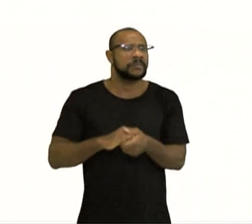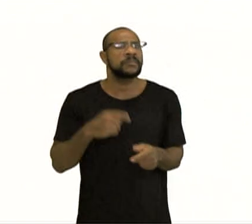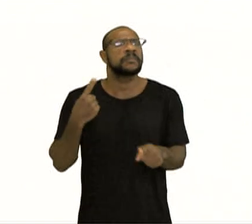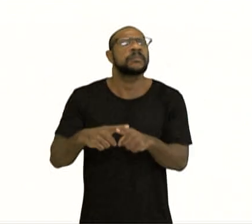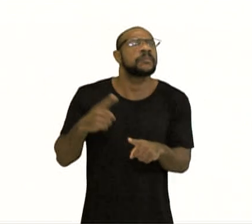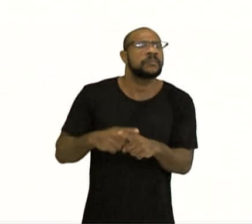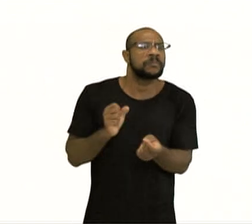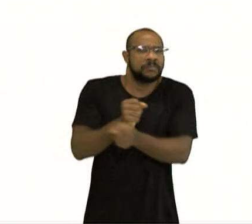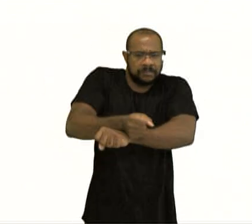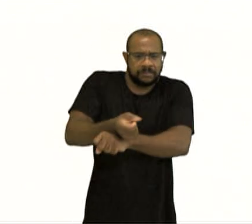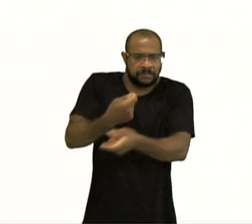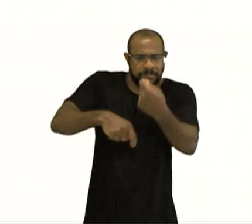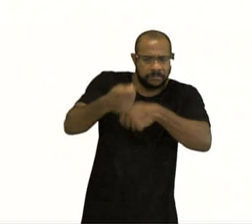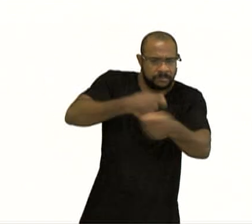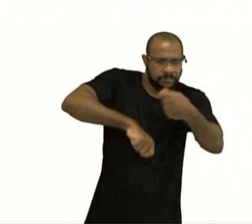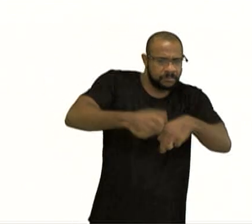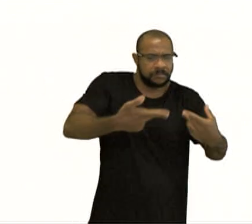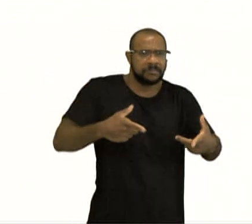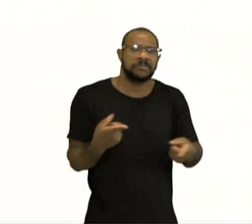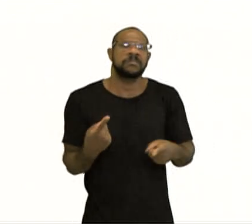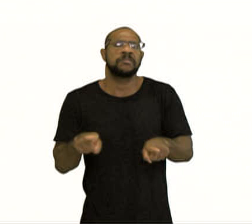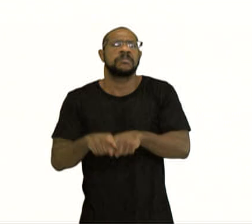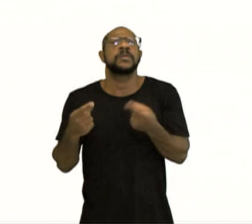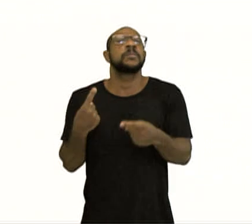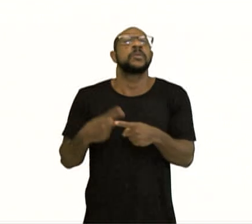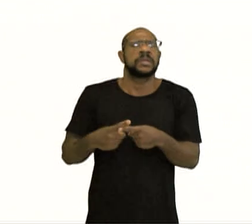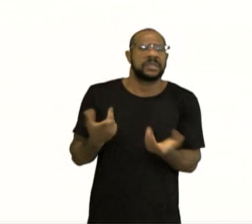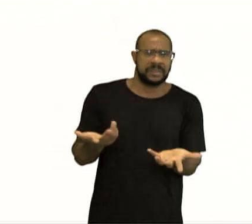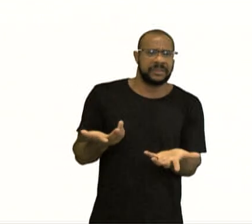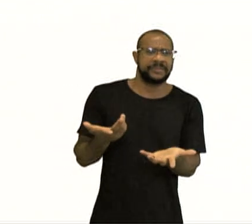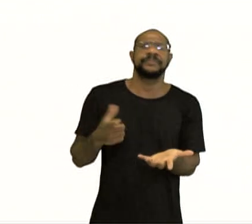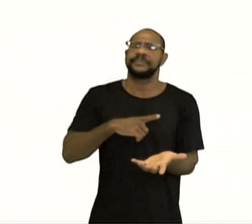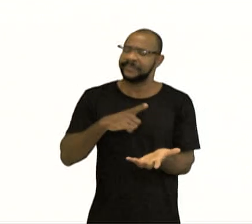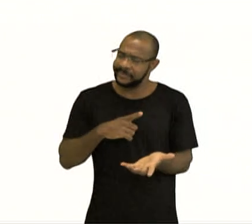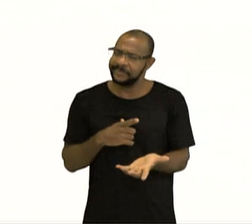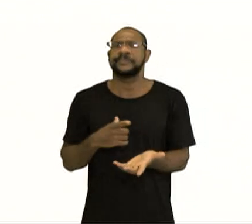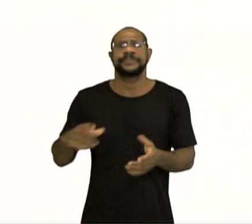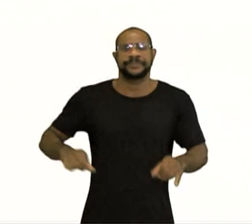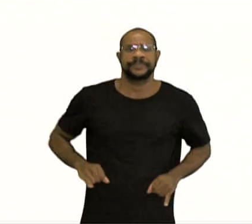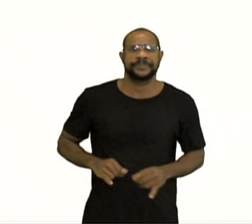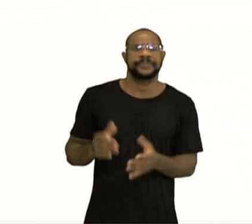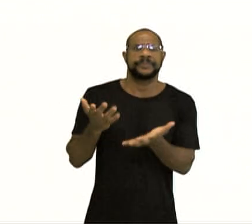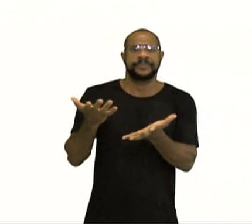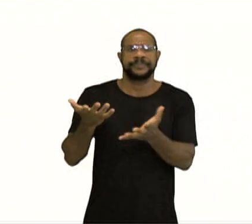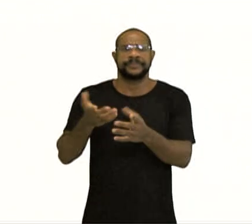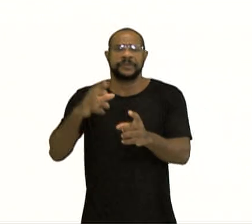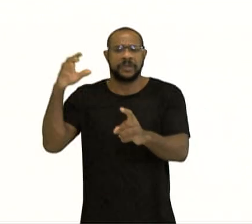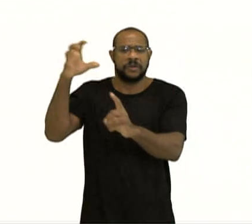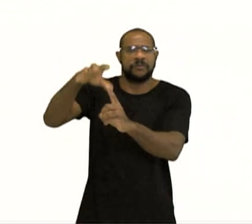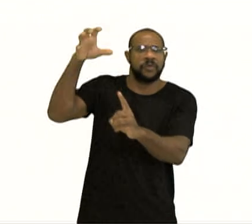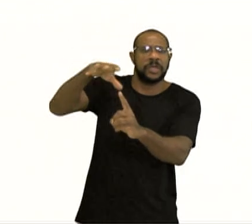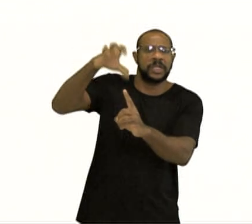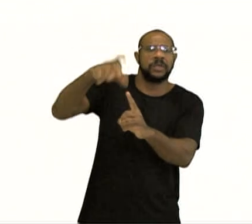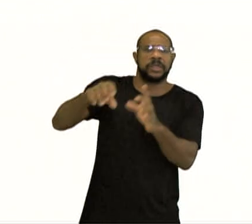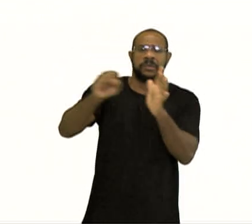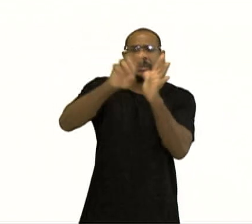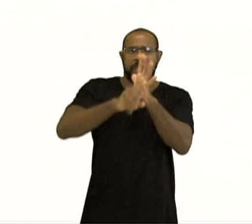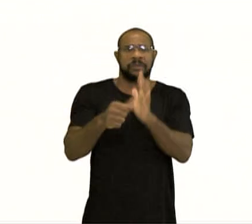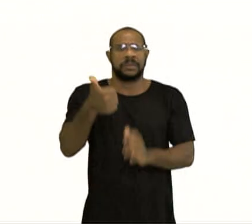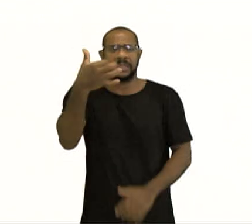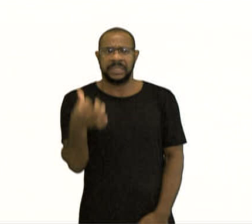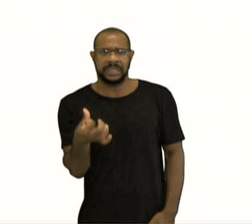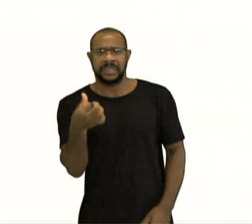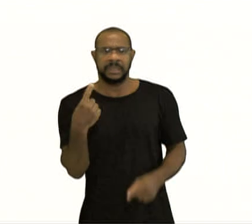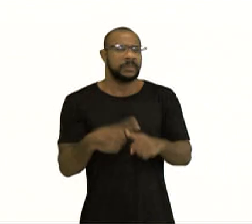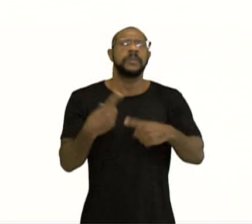o tráfico de escravos afetou tanto o continente africano entre os séculos XVI e XIX? E a gente vai voltar a fazer a